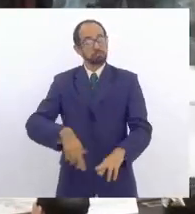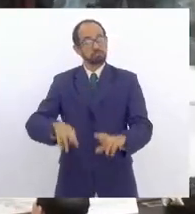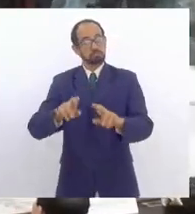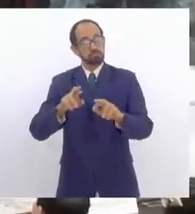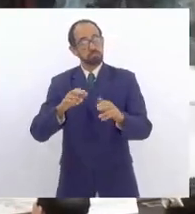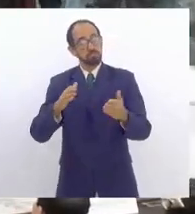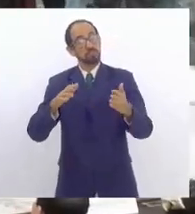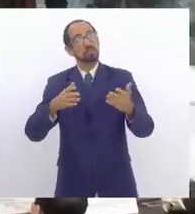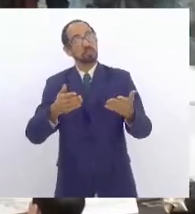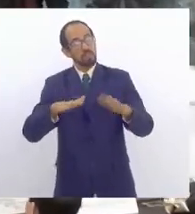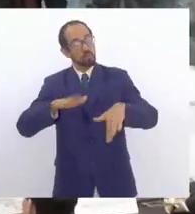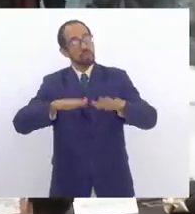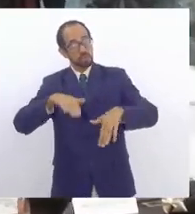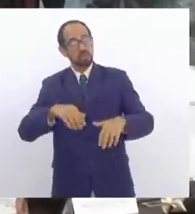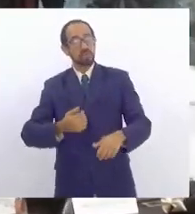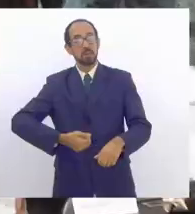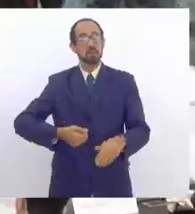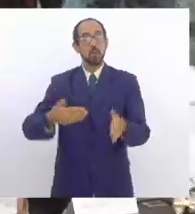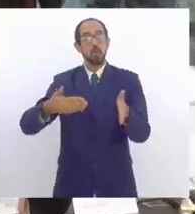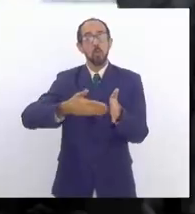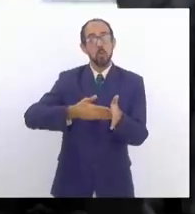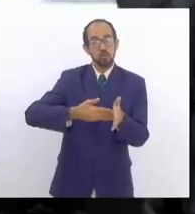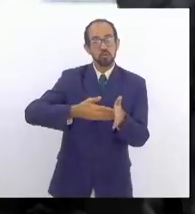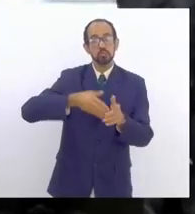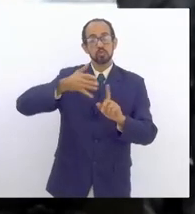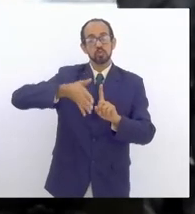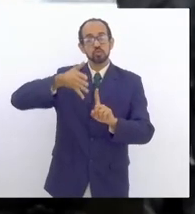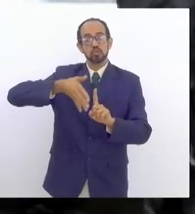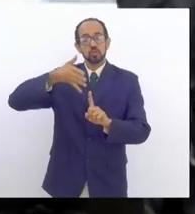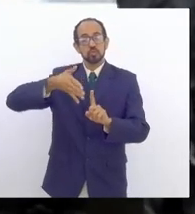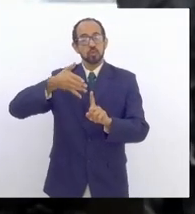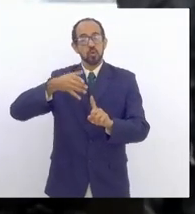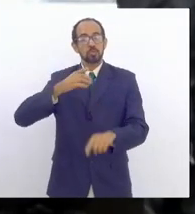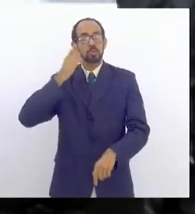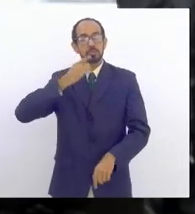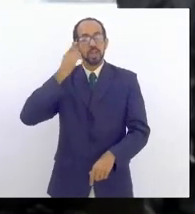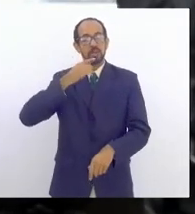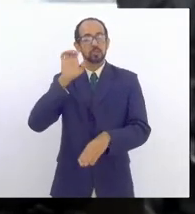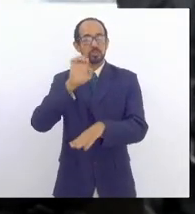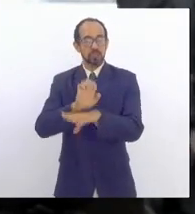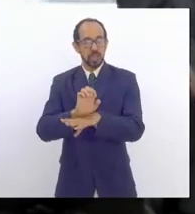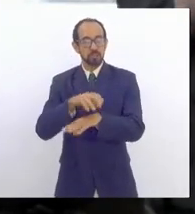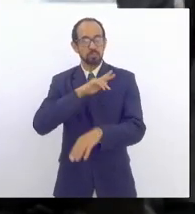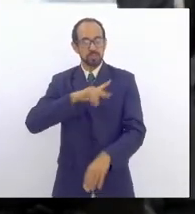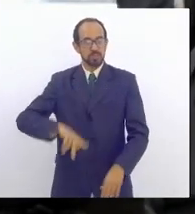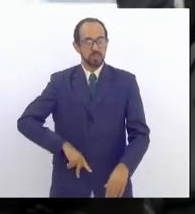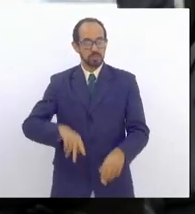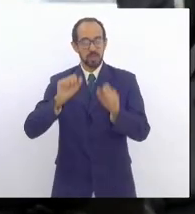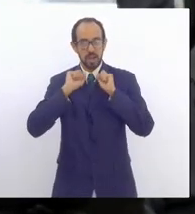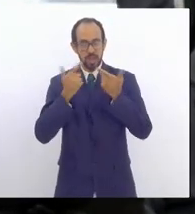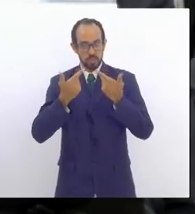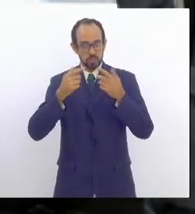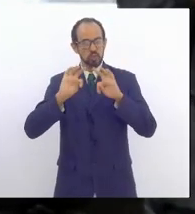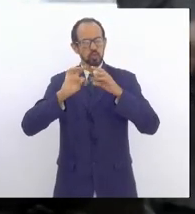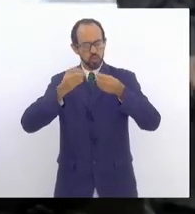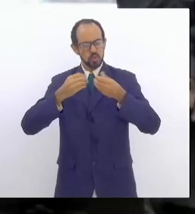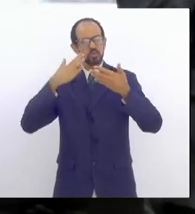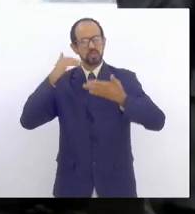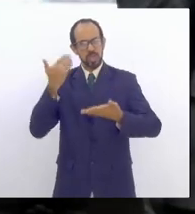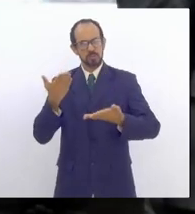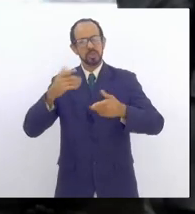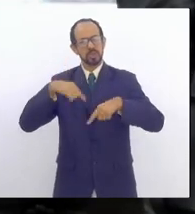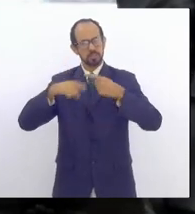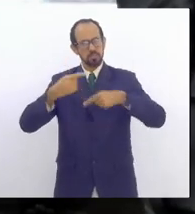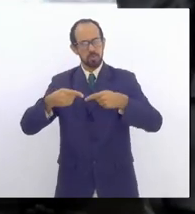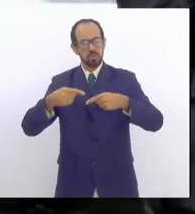discurso desta tribuna como deputado estadual e presidente da Alerj. Pois, como todos sabem, depois de um período dedicado à